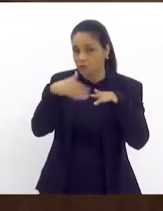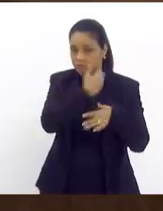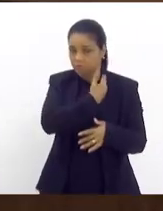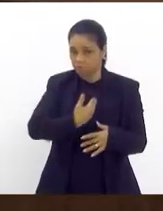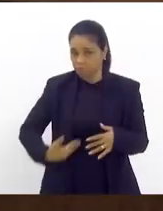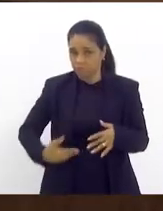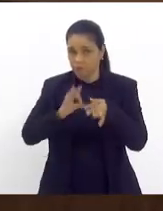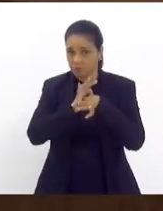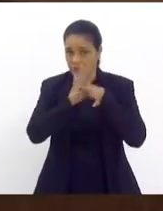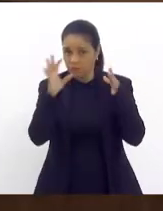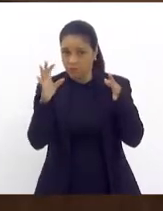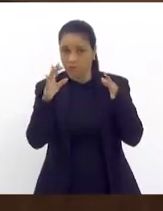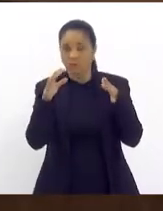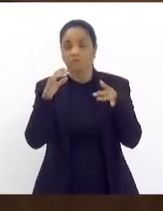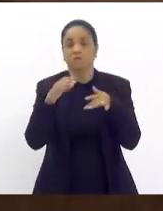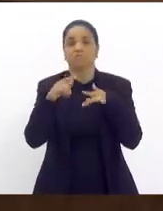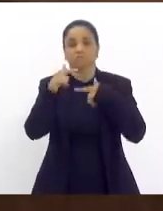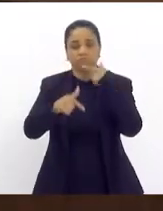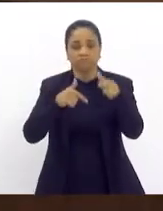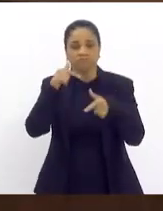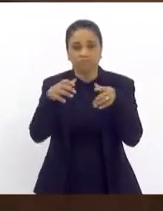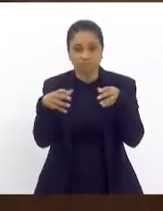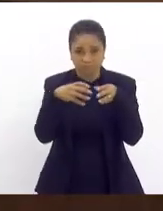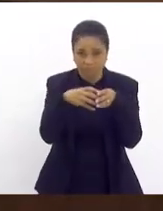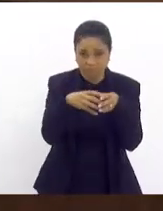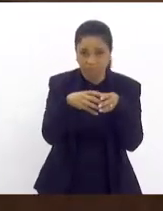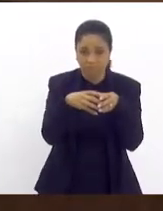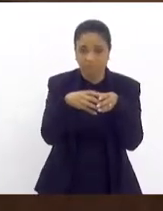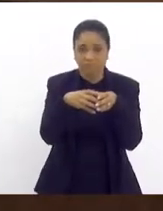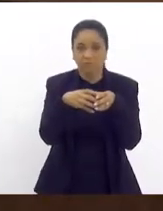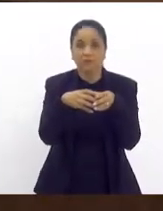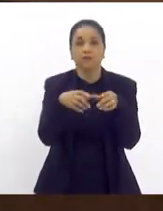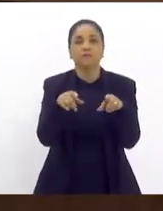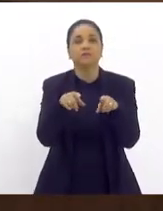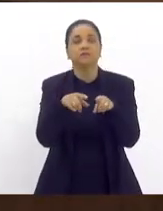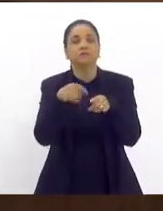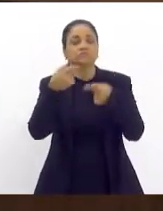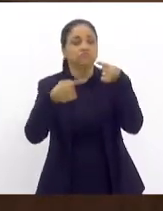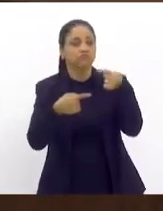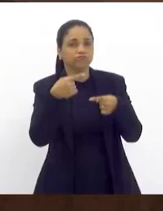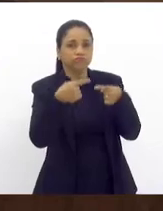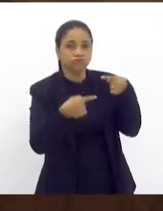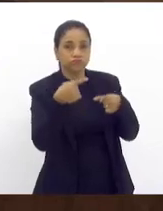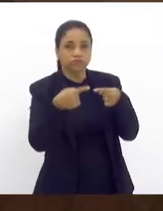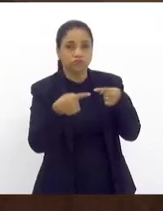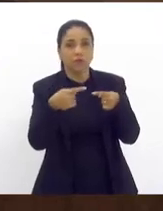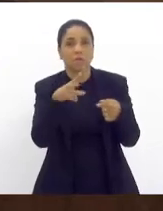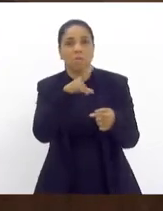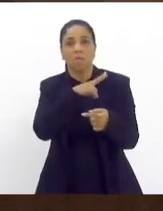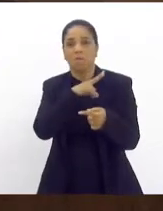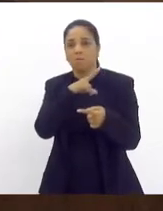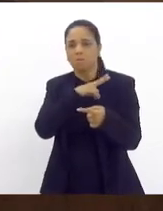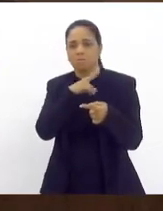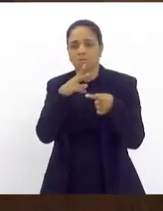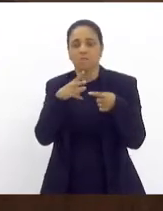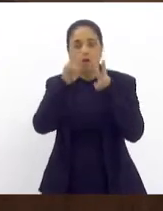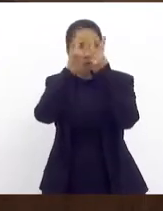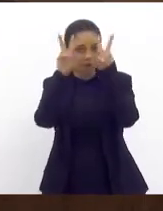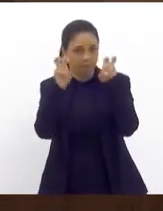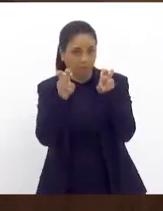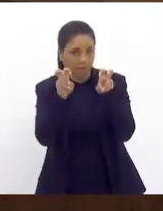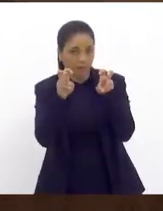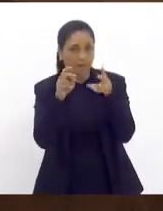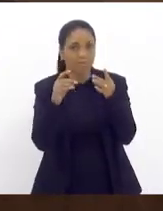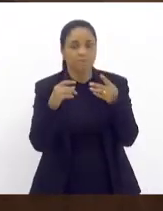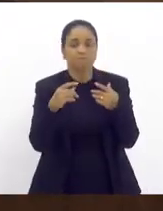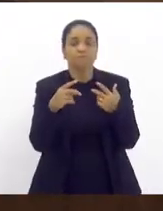da comissão de trabalho e audiência tratou de um tema particularmente sensível para o conjunto